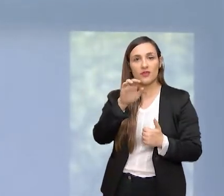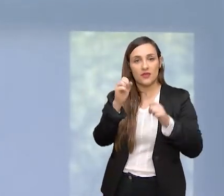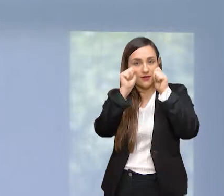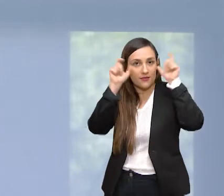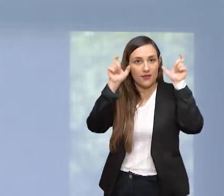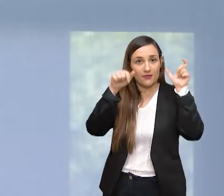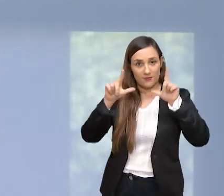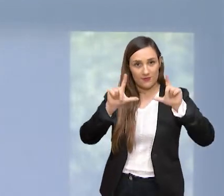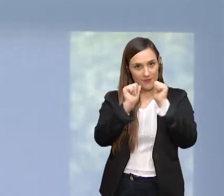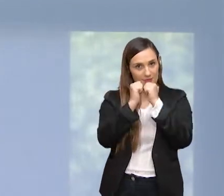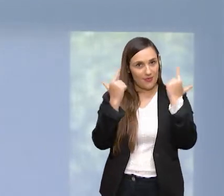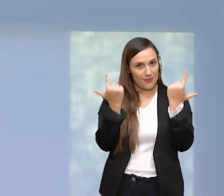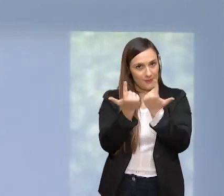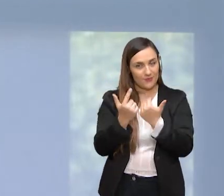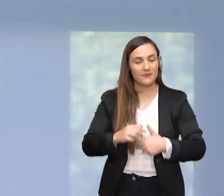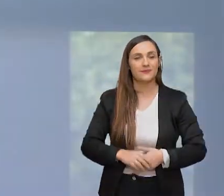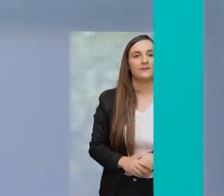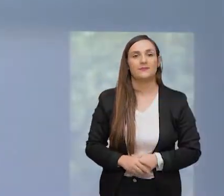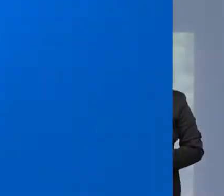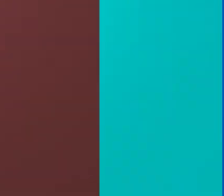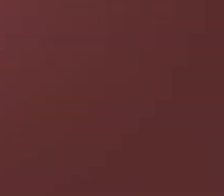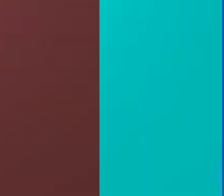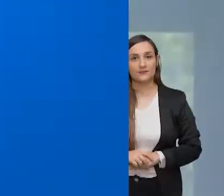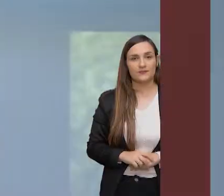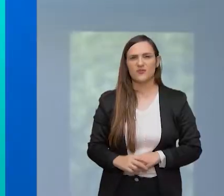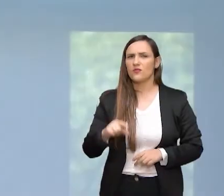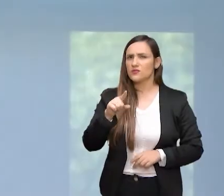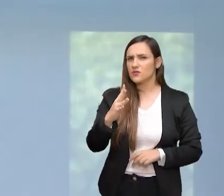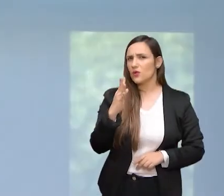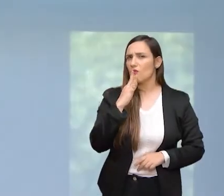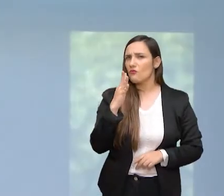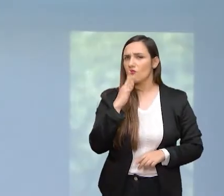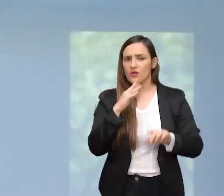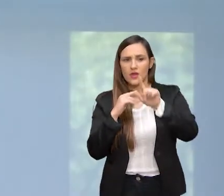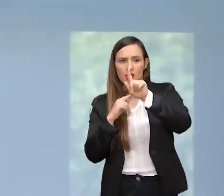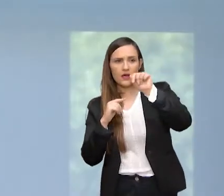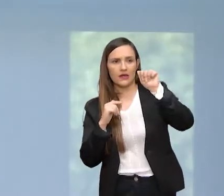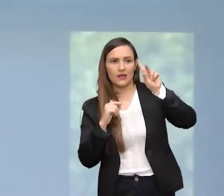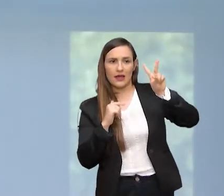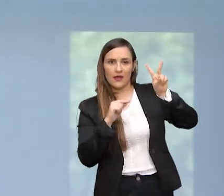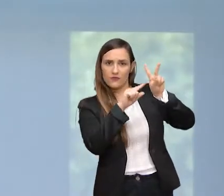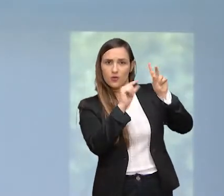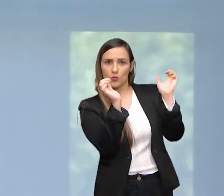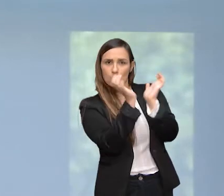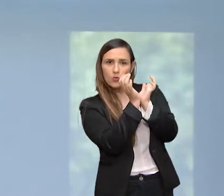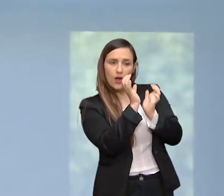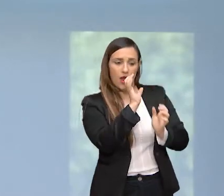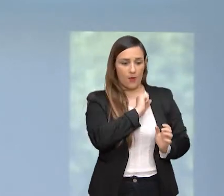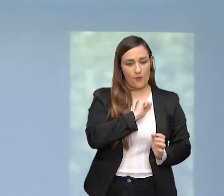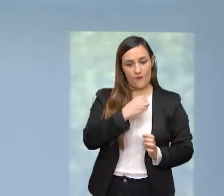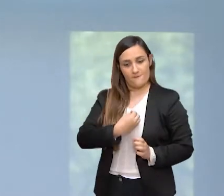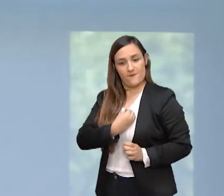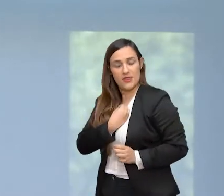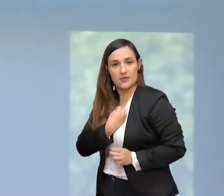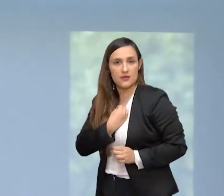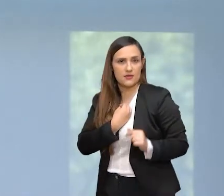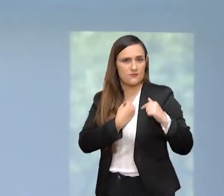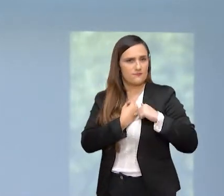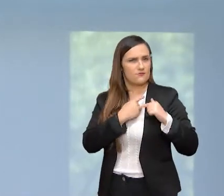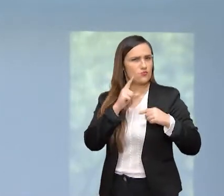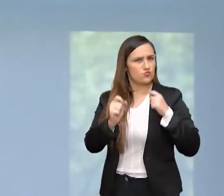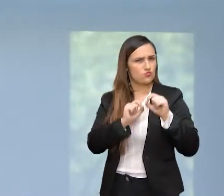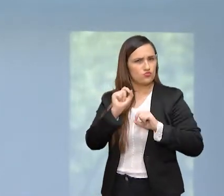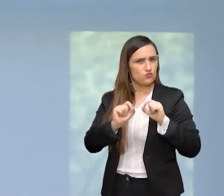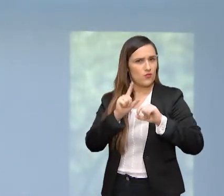agora o programa Fique Ligado da TV Alemes. Você conhece o GAV, Grupo Amor Vida?